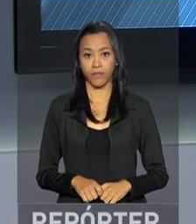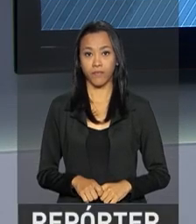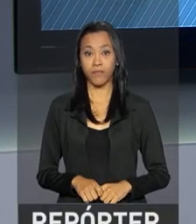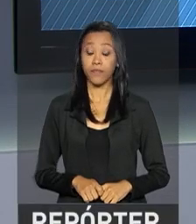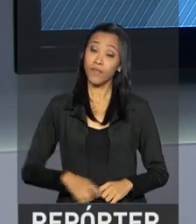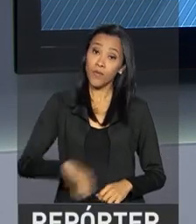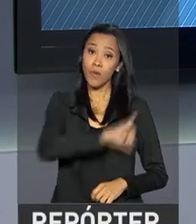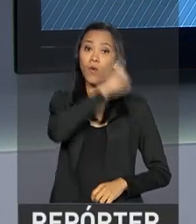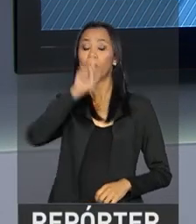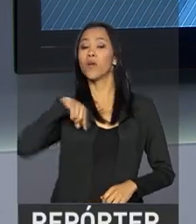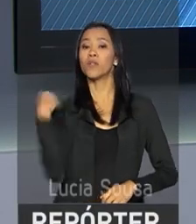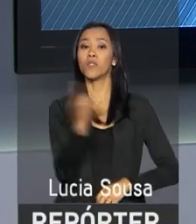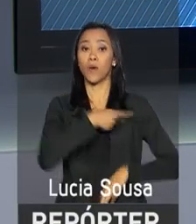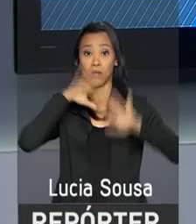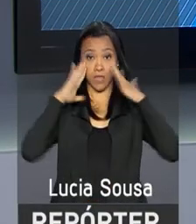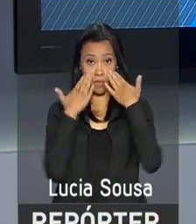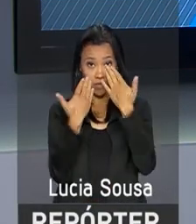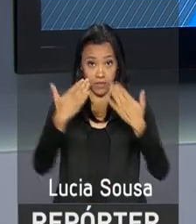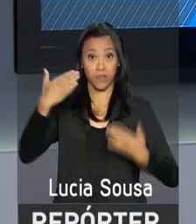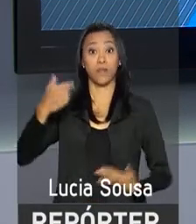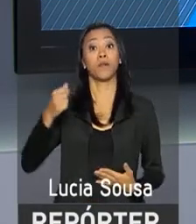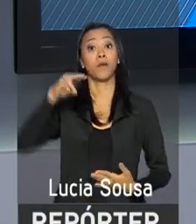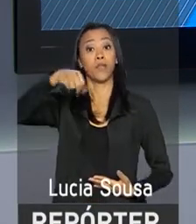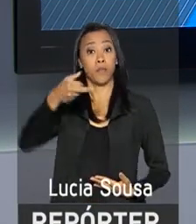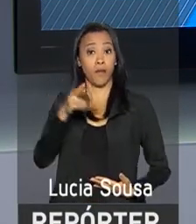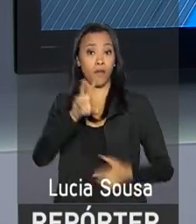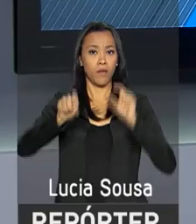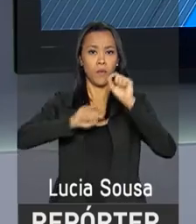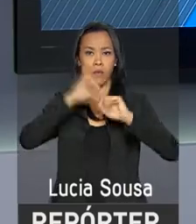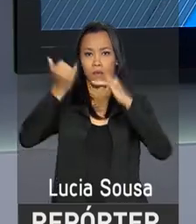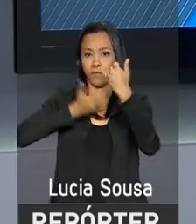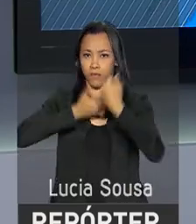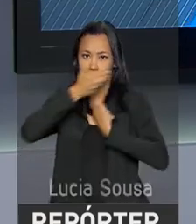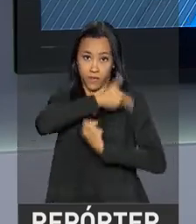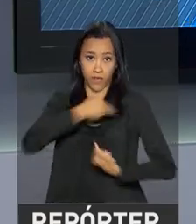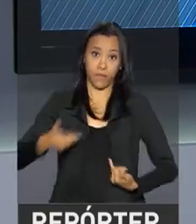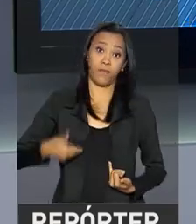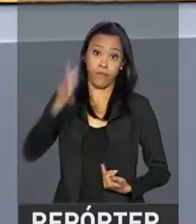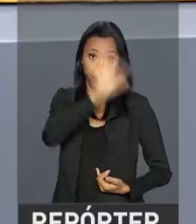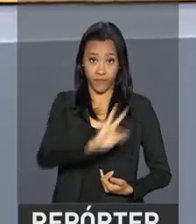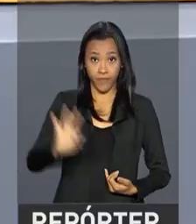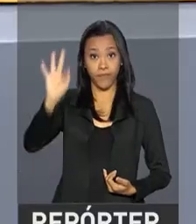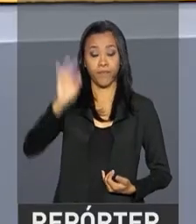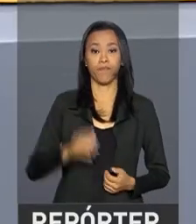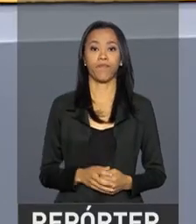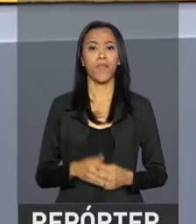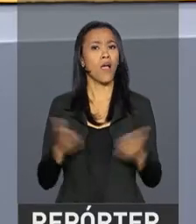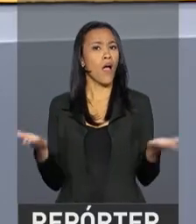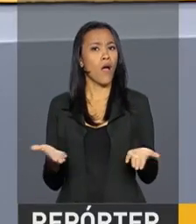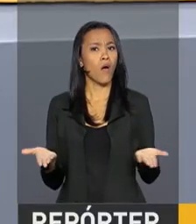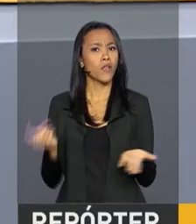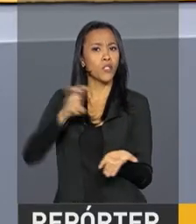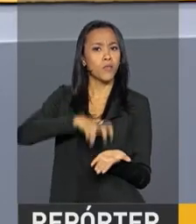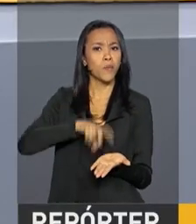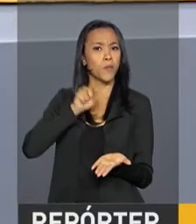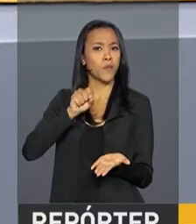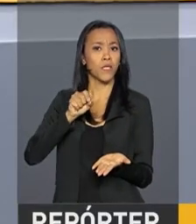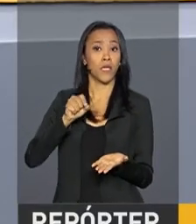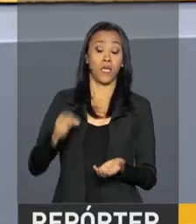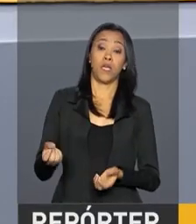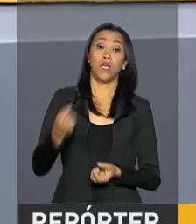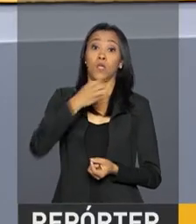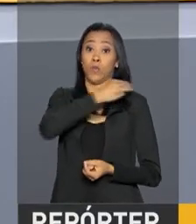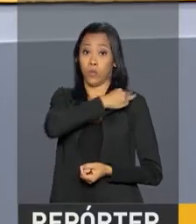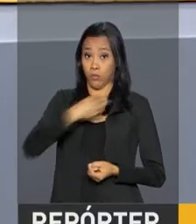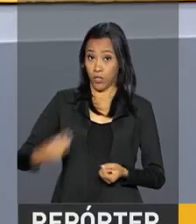olá estamos de volta com o repórter nbr e as notícias do governo federal agora pela manhã os ministros dos